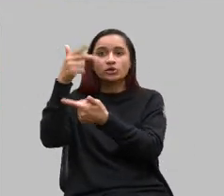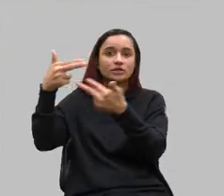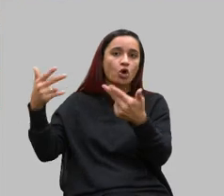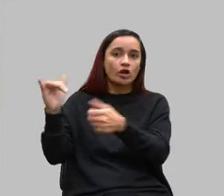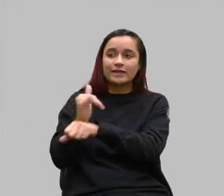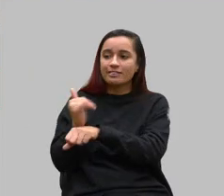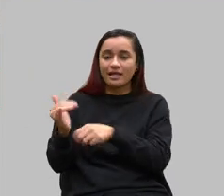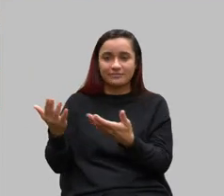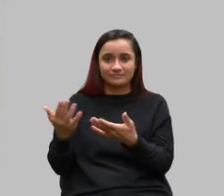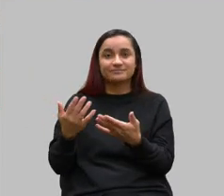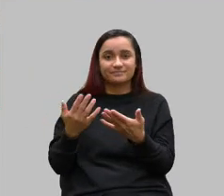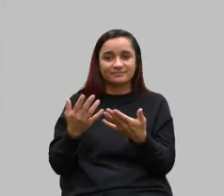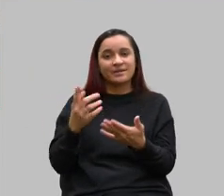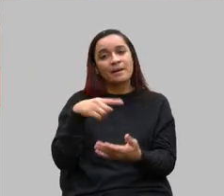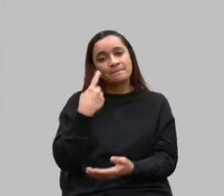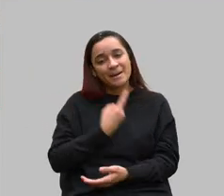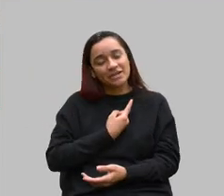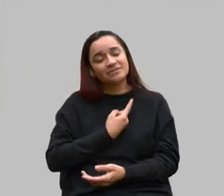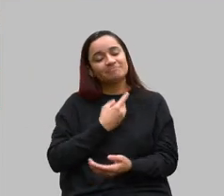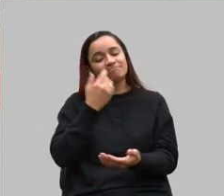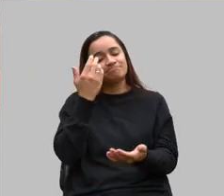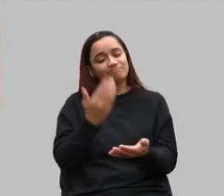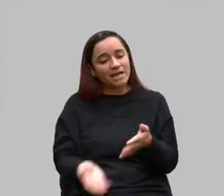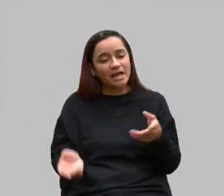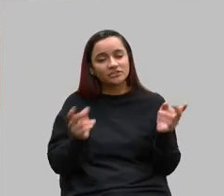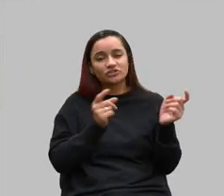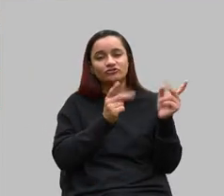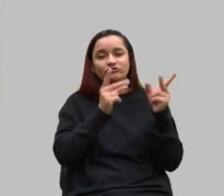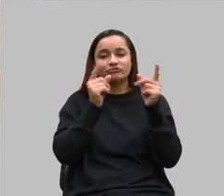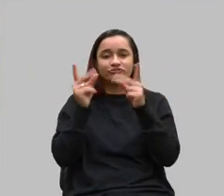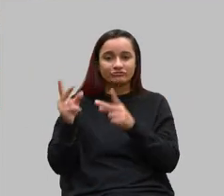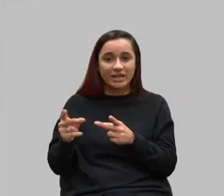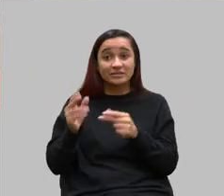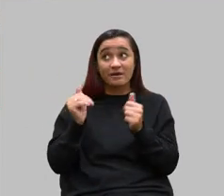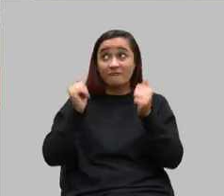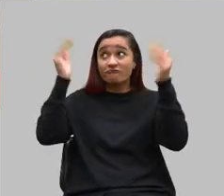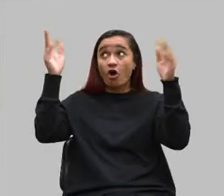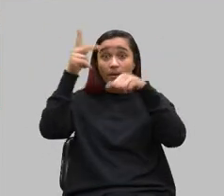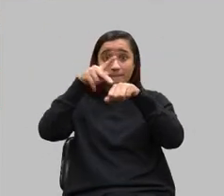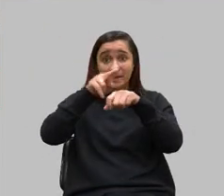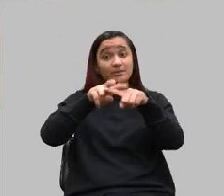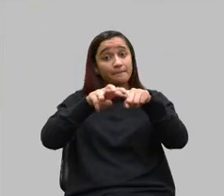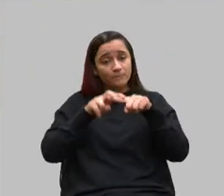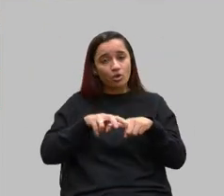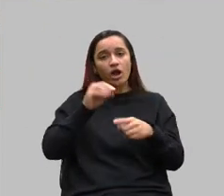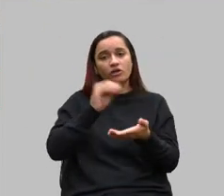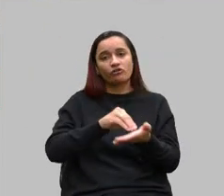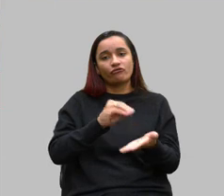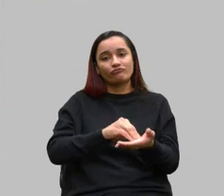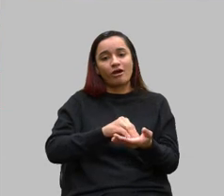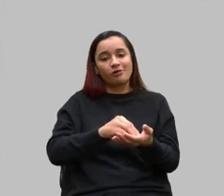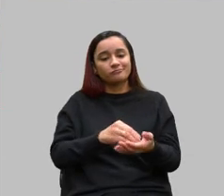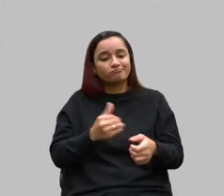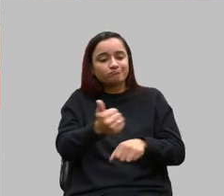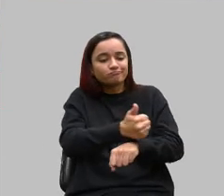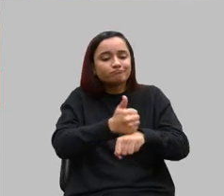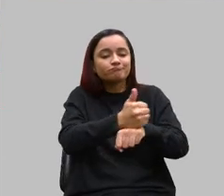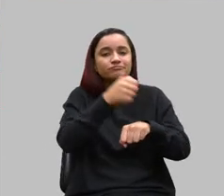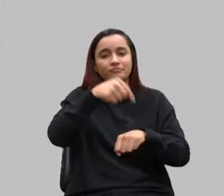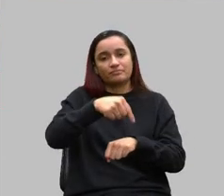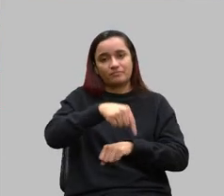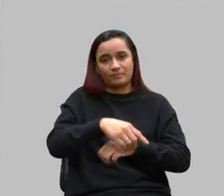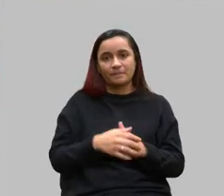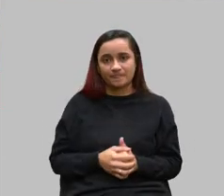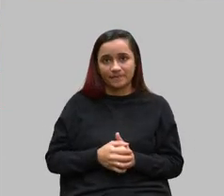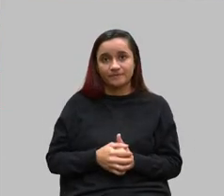mas o que nós perdemos de vendas no exterior por conta dessa ineficiência o que nós temos o o o o o